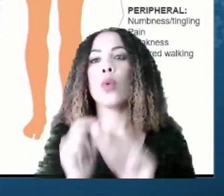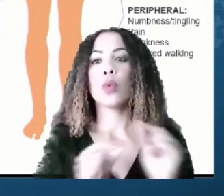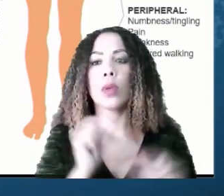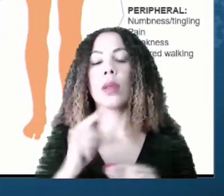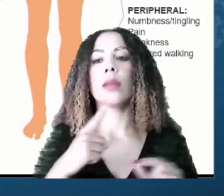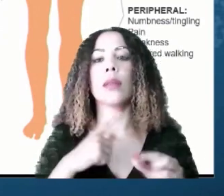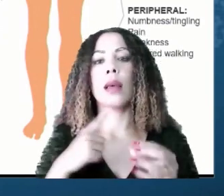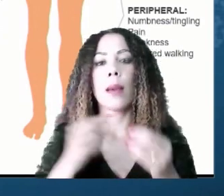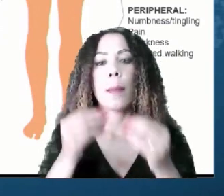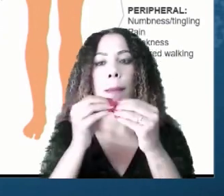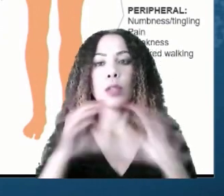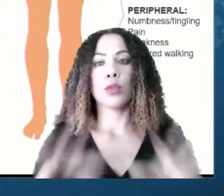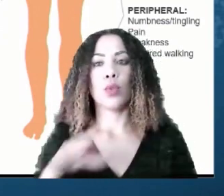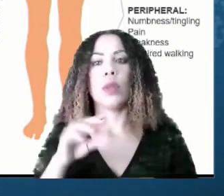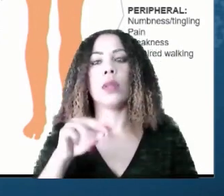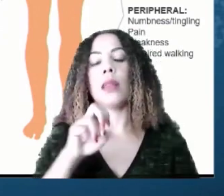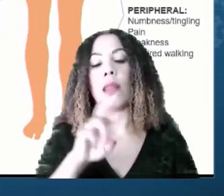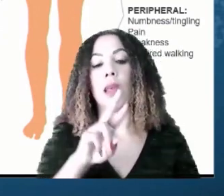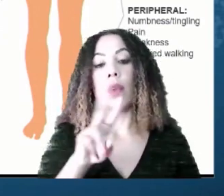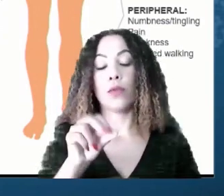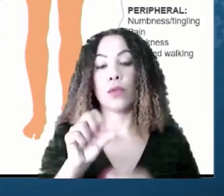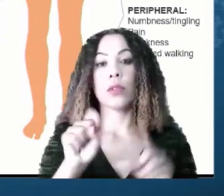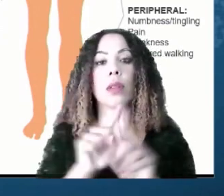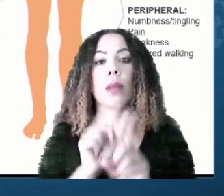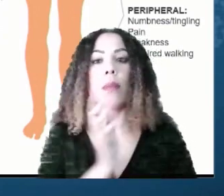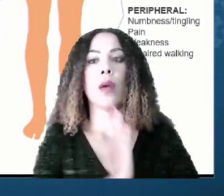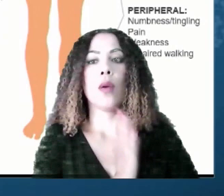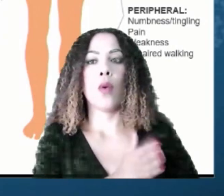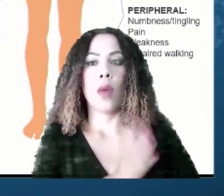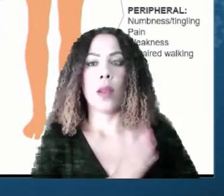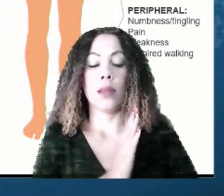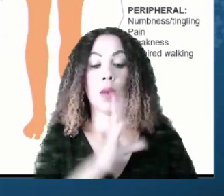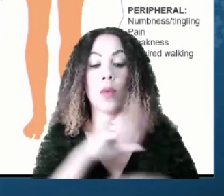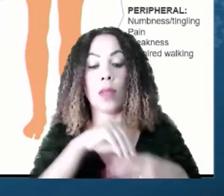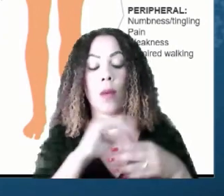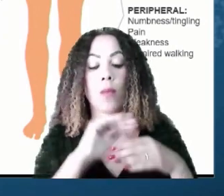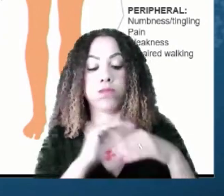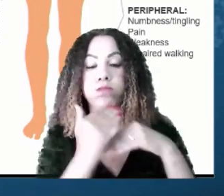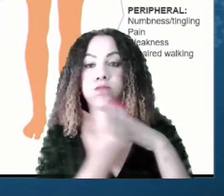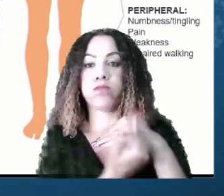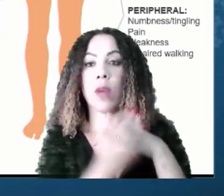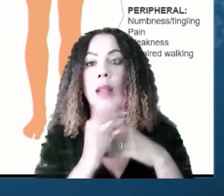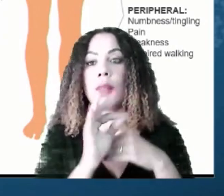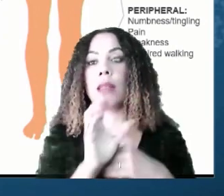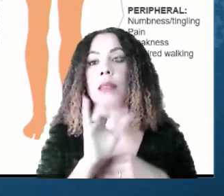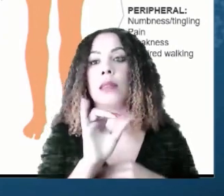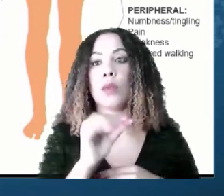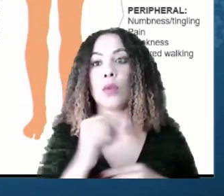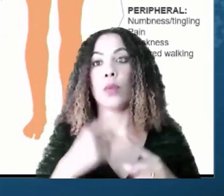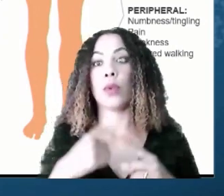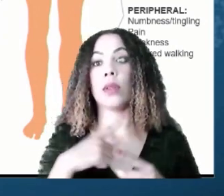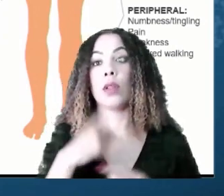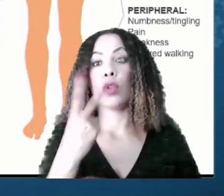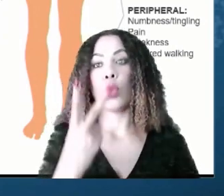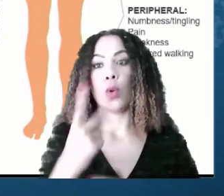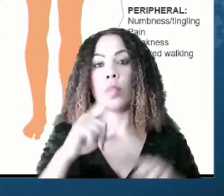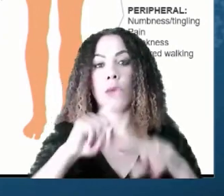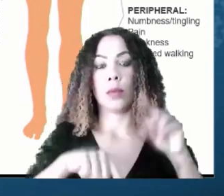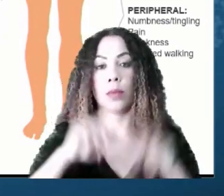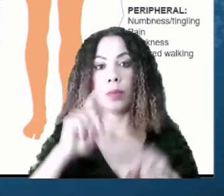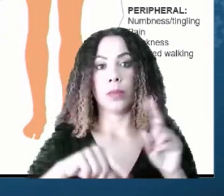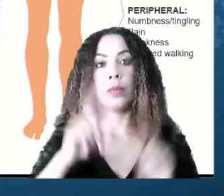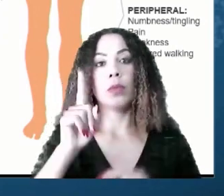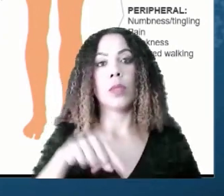danos aos nervos e também no tecido cardíaco, que a gente tem 2 produtos, o Ampatro